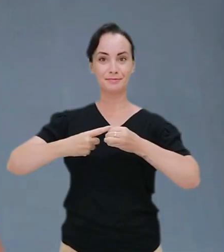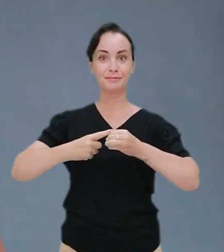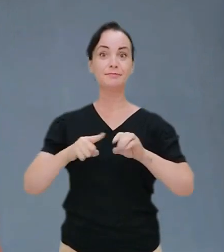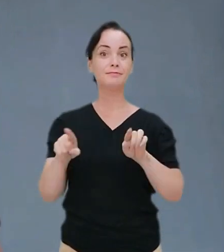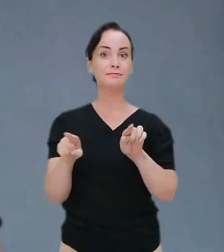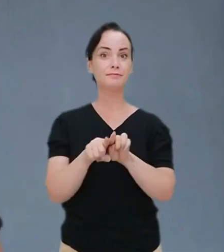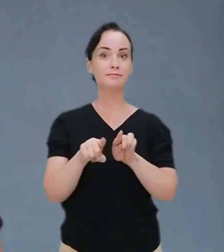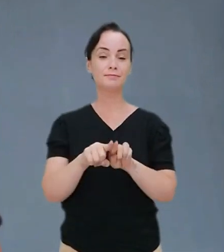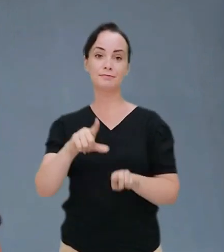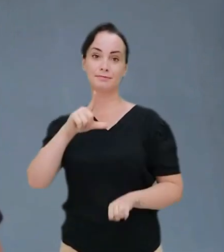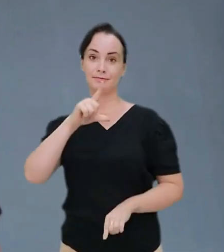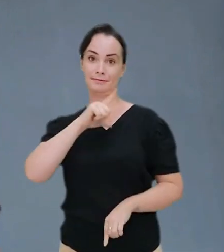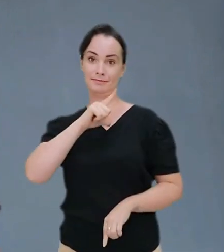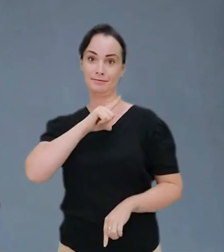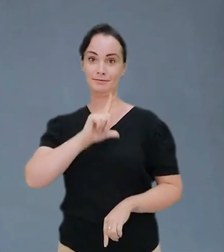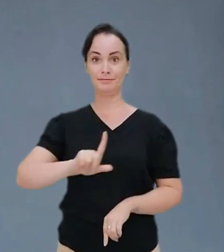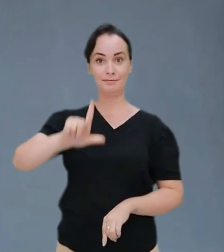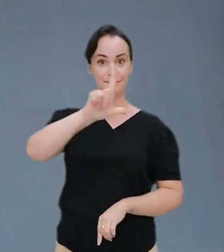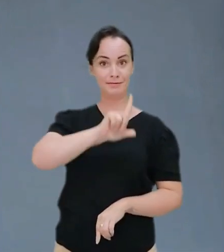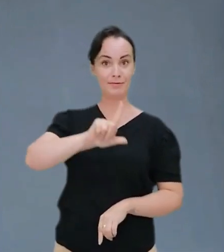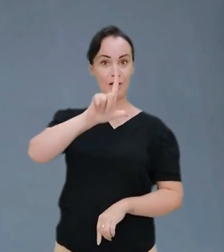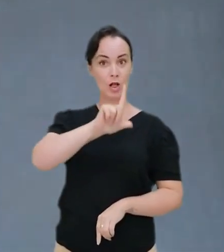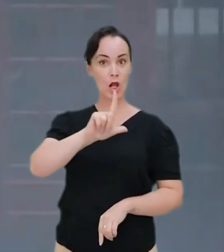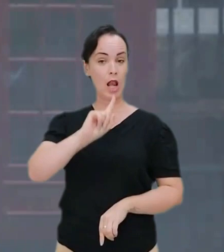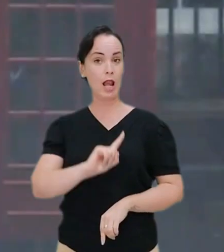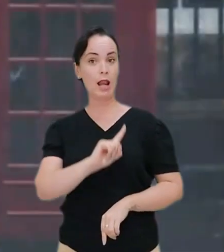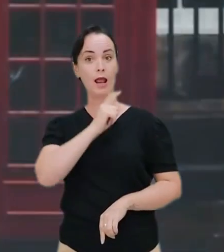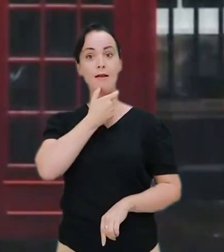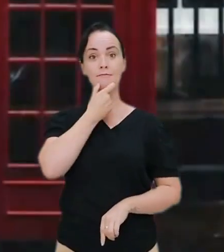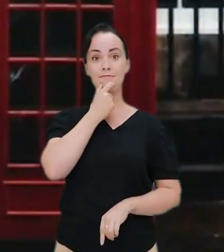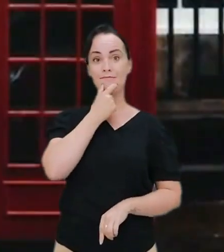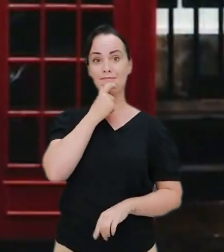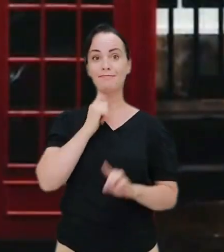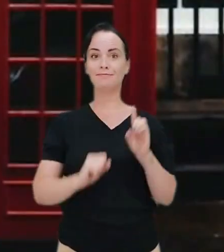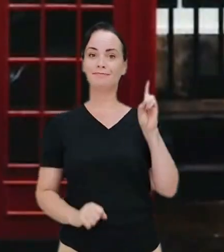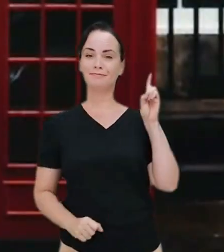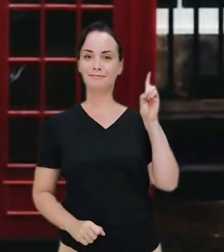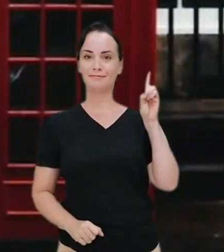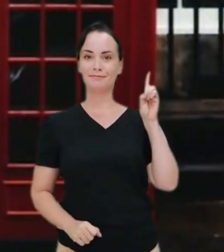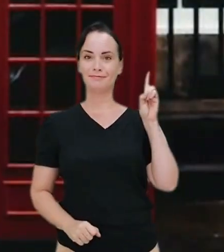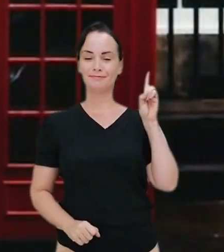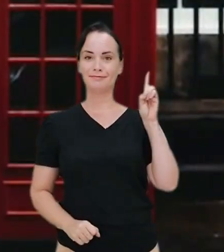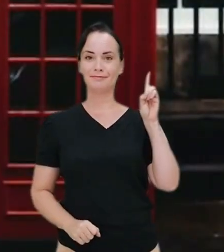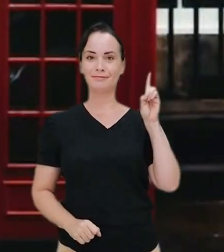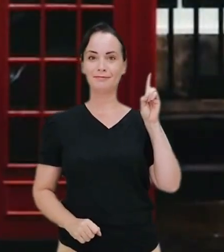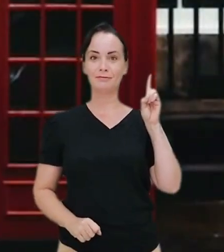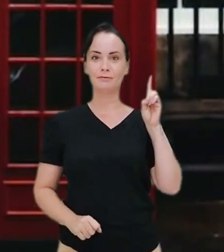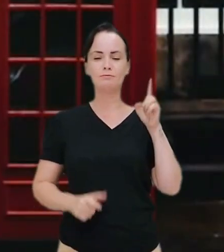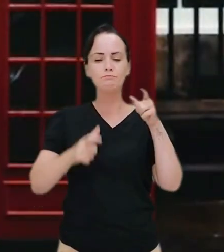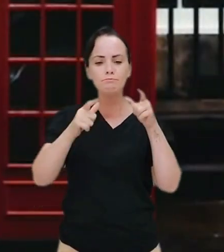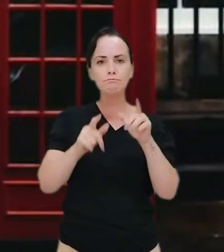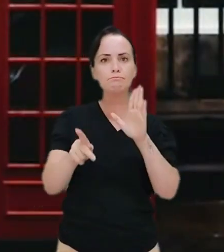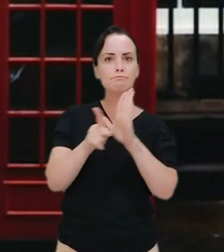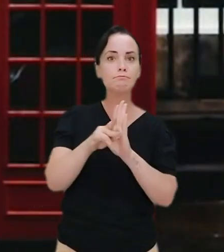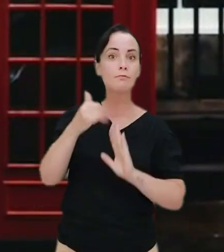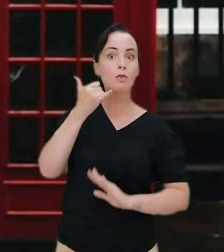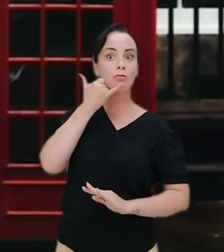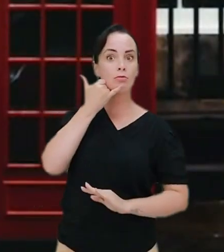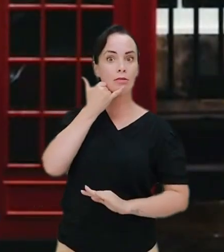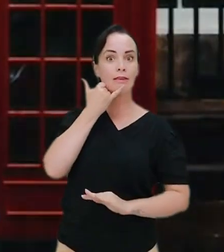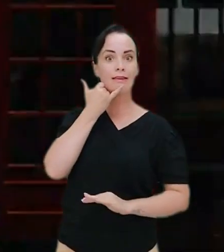cidade. E temos ainda, em Londrina e em Londres, English phone boxes, cabines